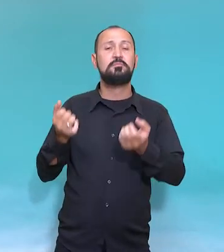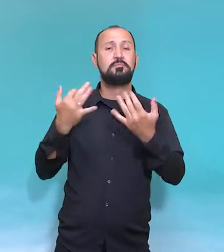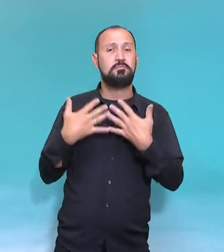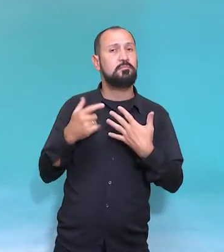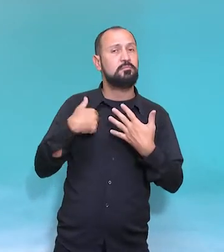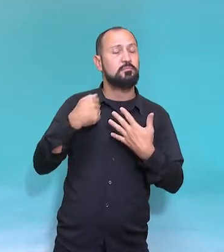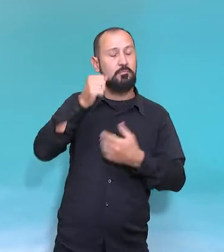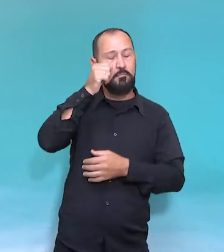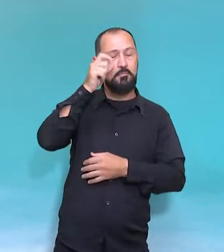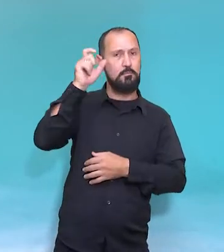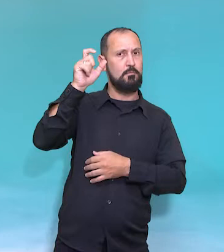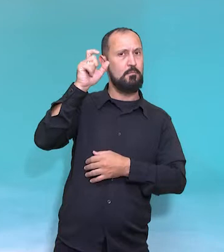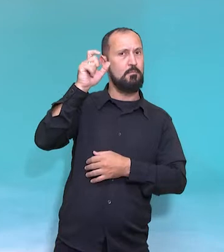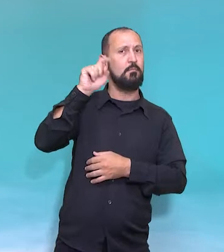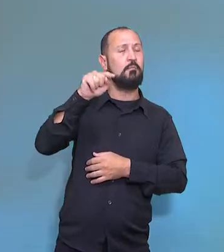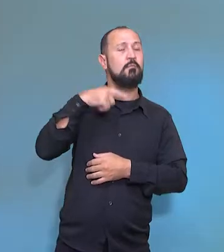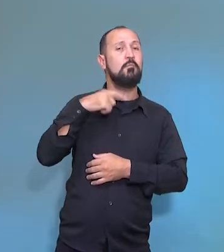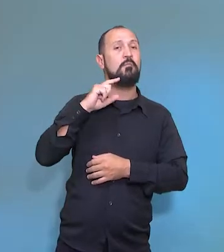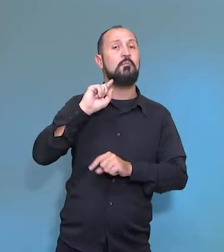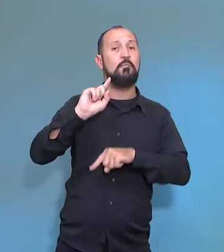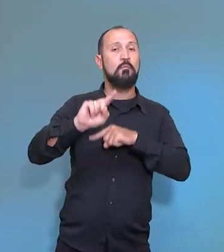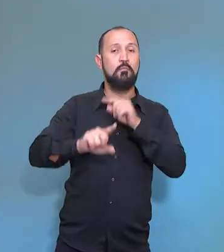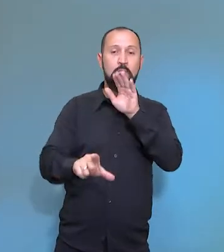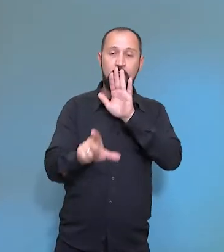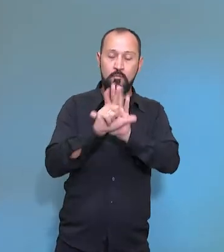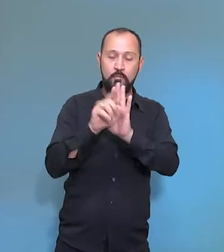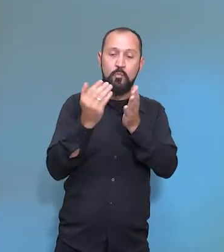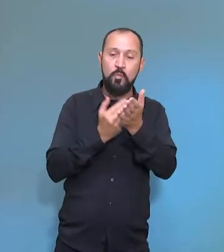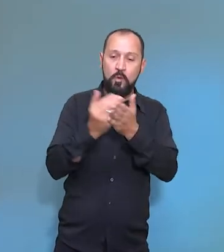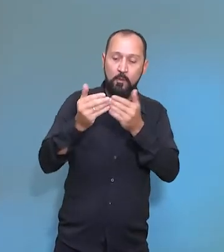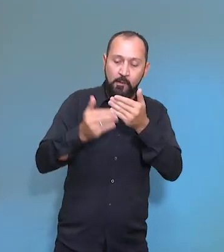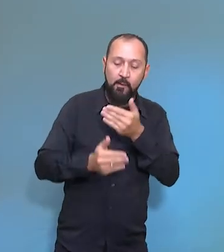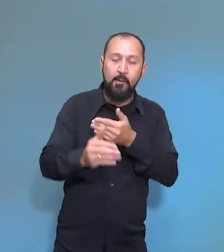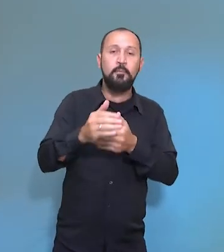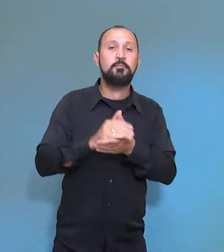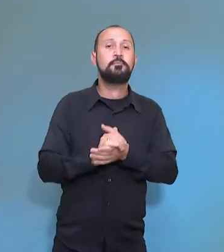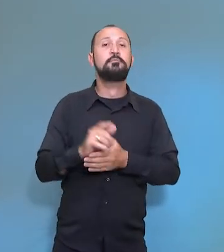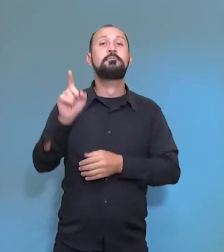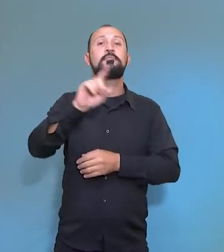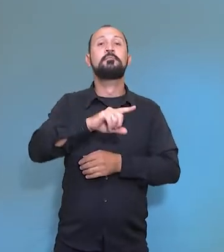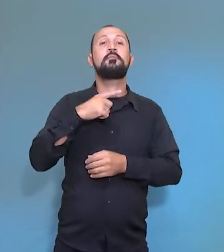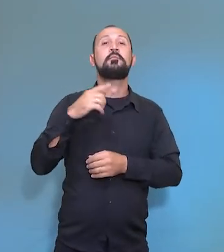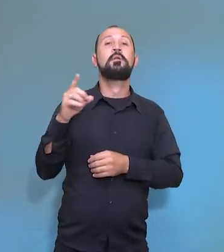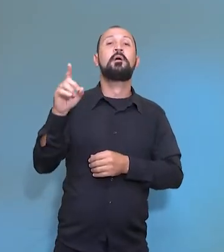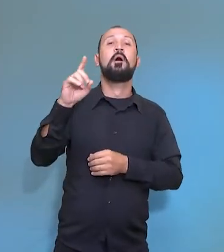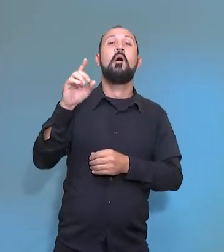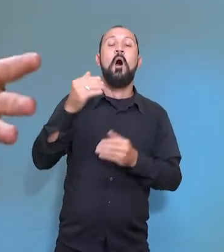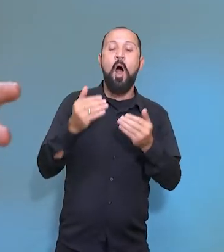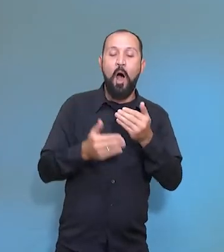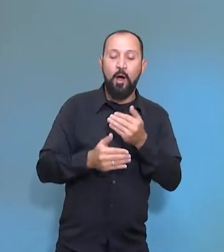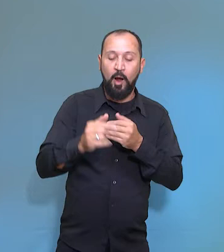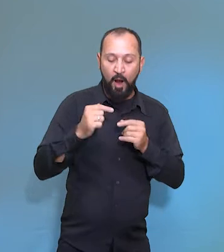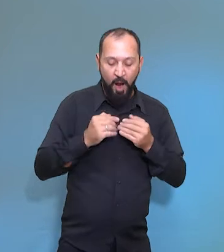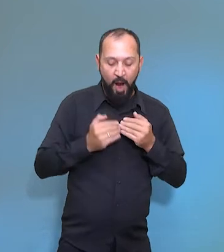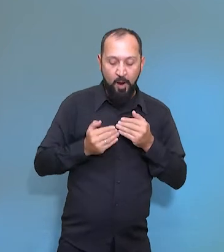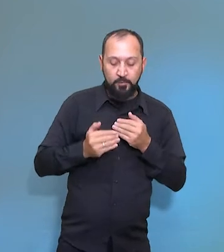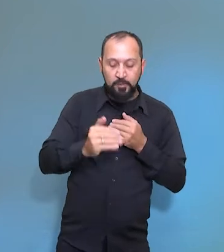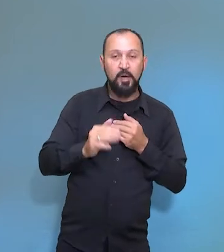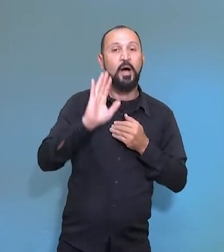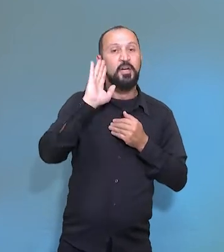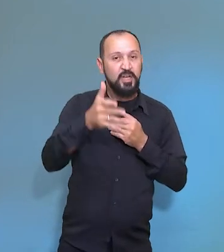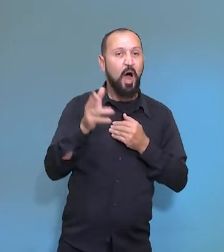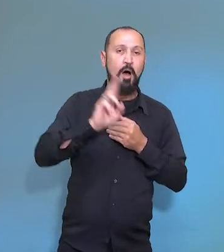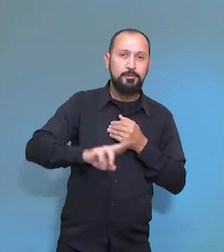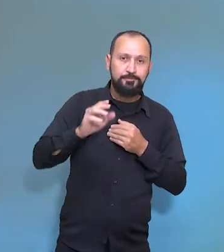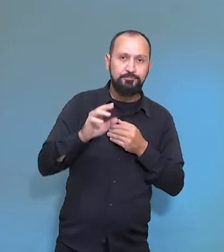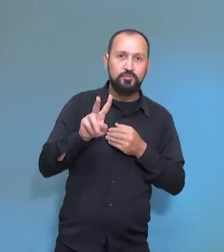você acabou de dizer também chama atenção, após a lei passar a valer, né? Qual que é o famoso vacatio legis dessa